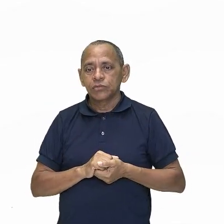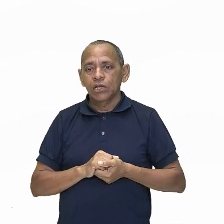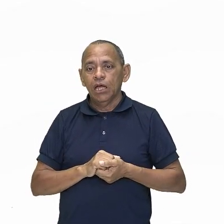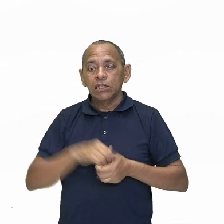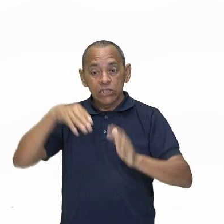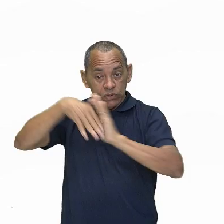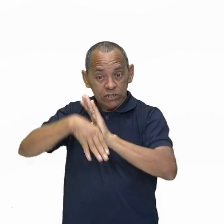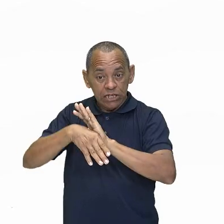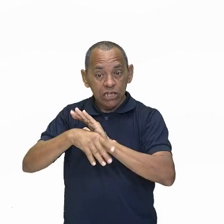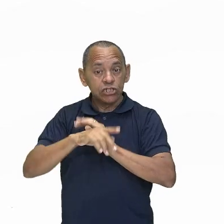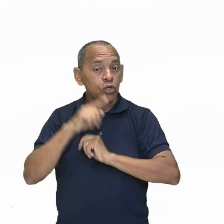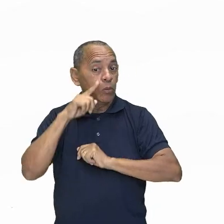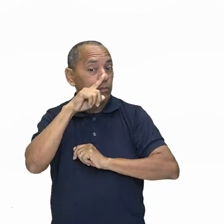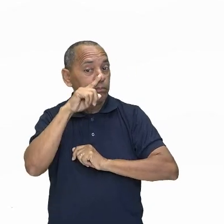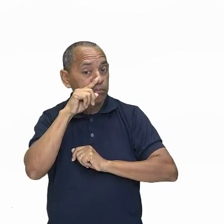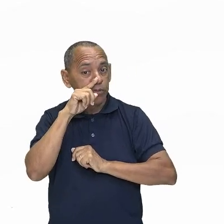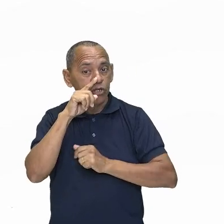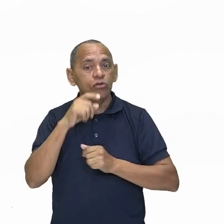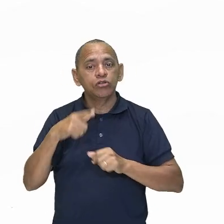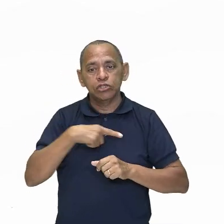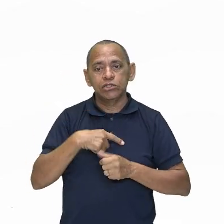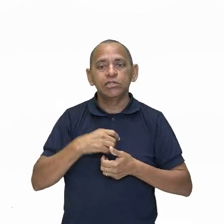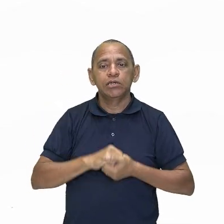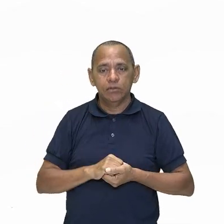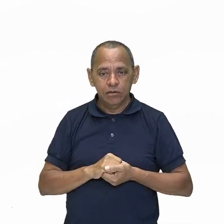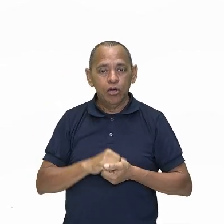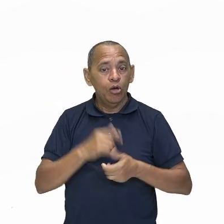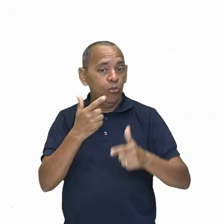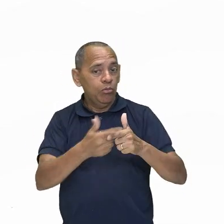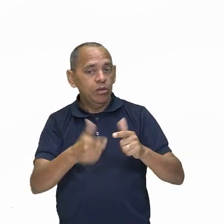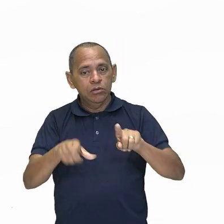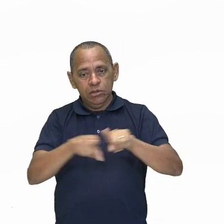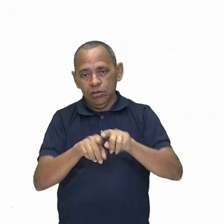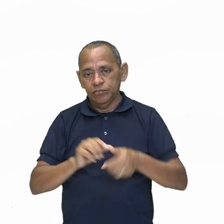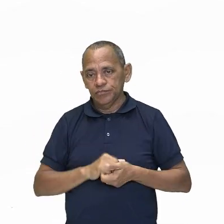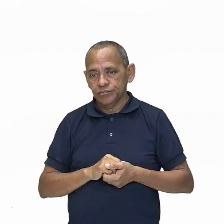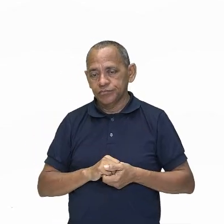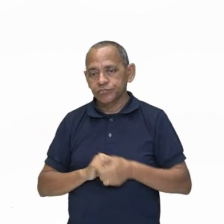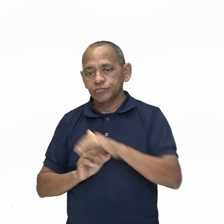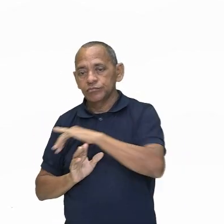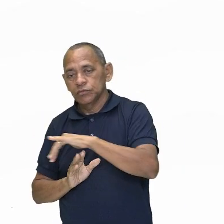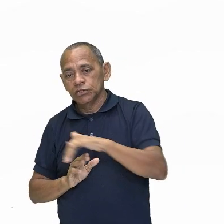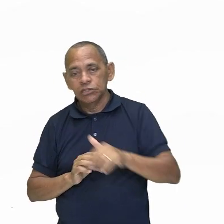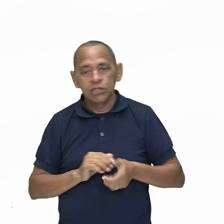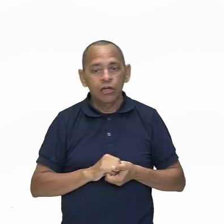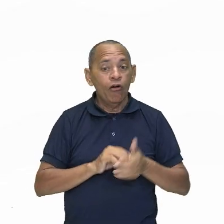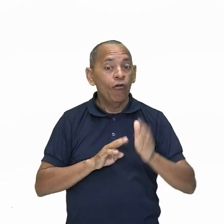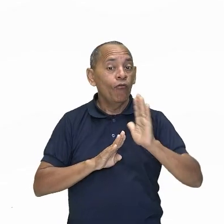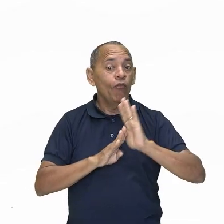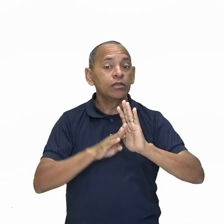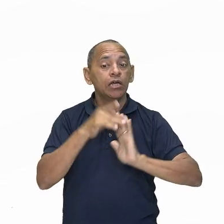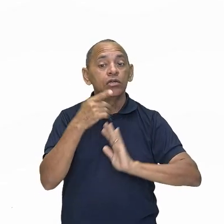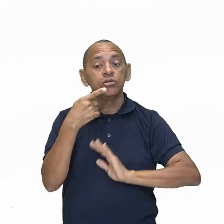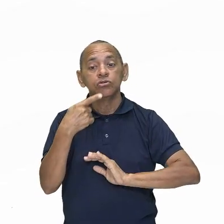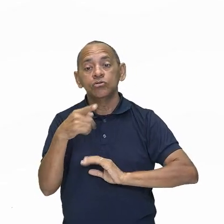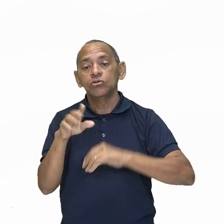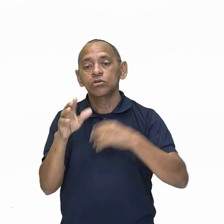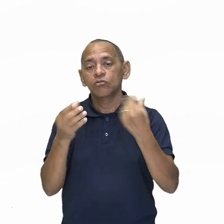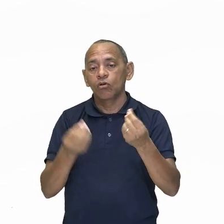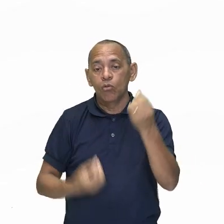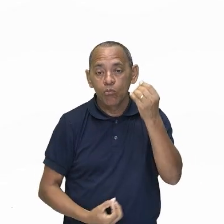afastado das cidades as usinas nucleares. Uma outra vantagem, ela